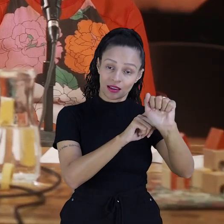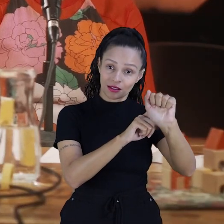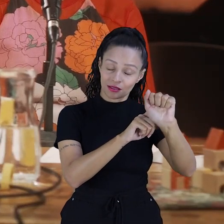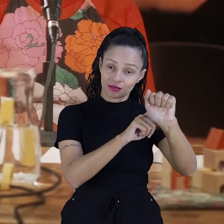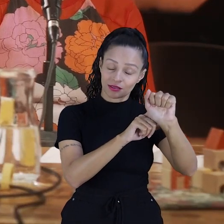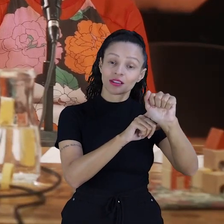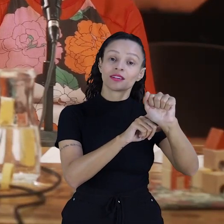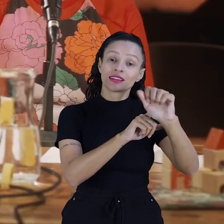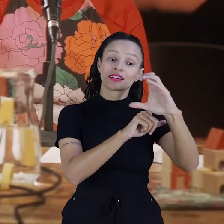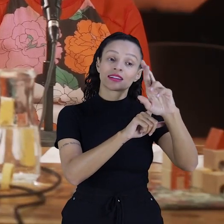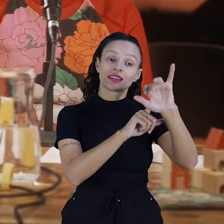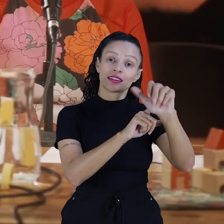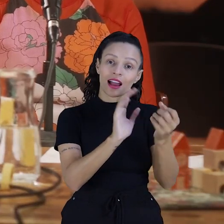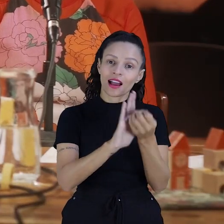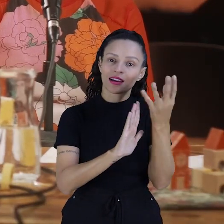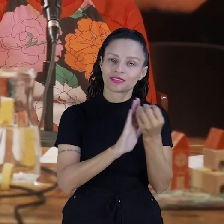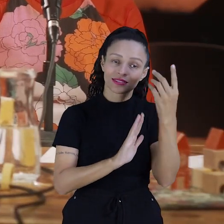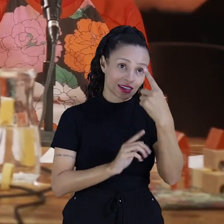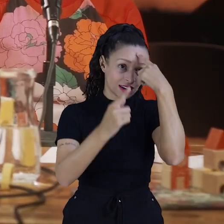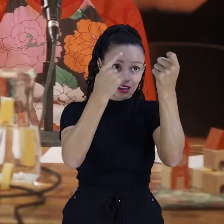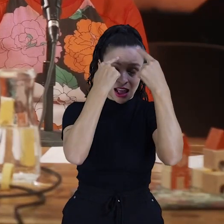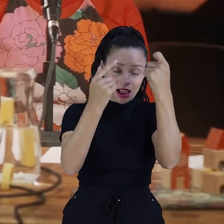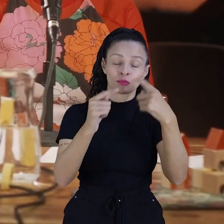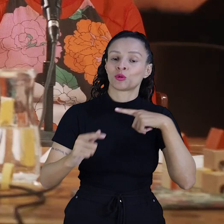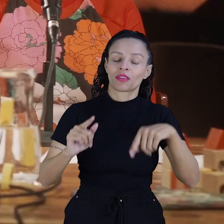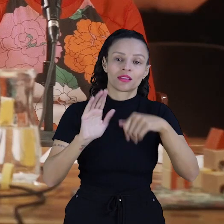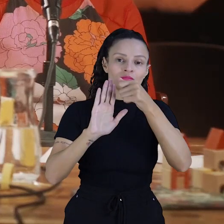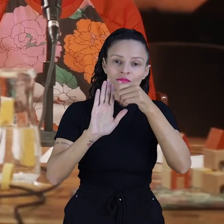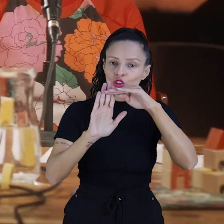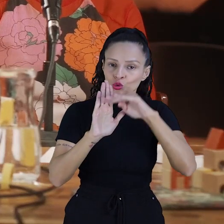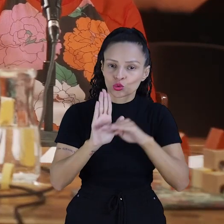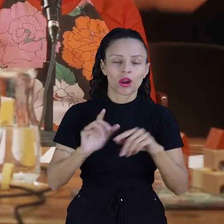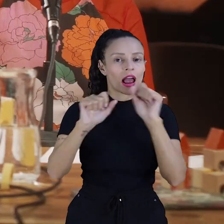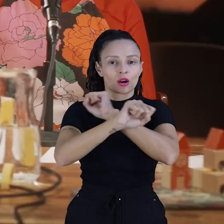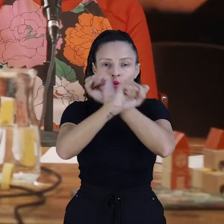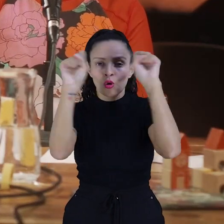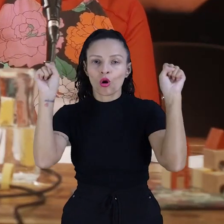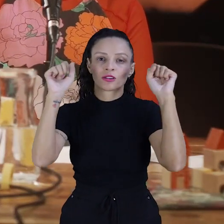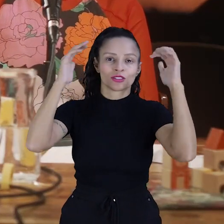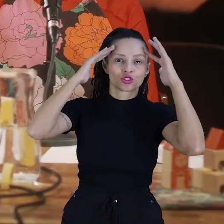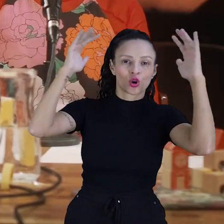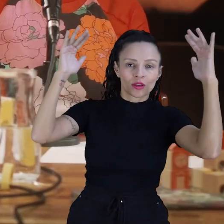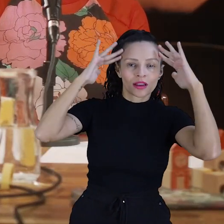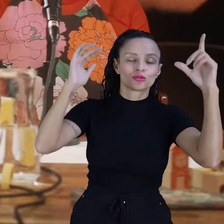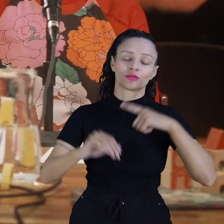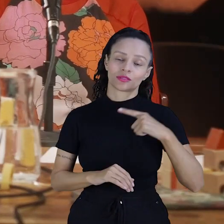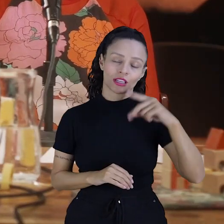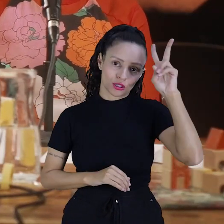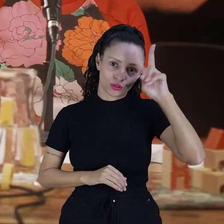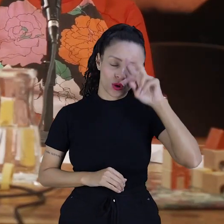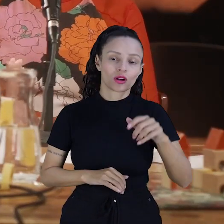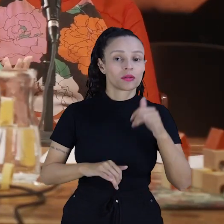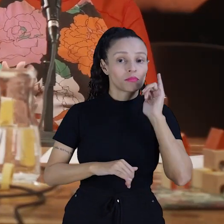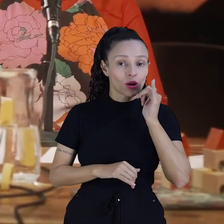Cria. Cria. Vai criar. Vai criar porque tem repertório, porque quando acorda sonhando, e tem uma